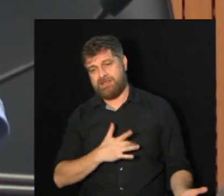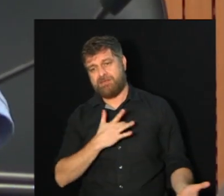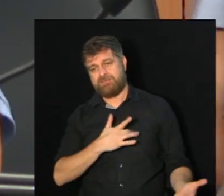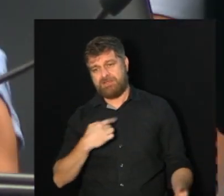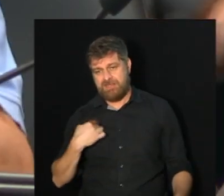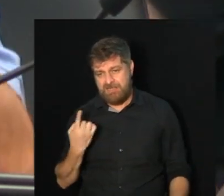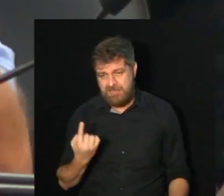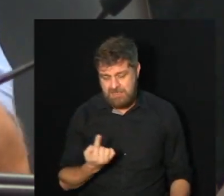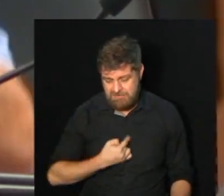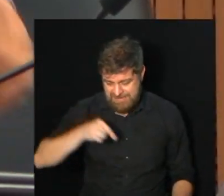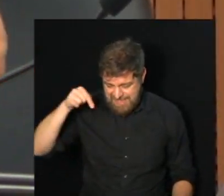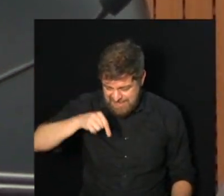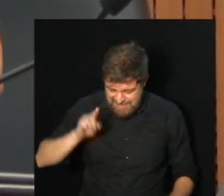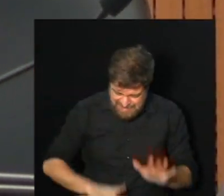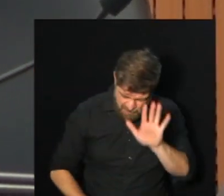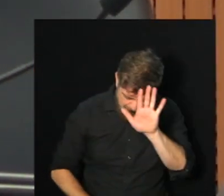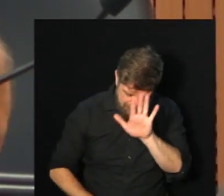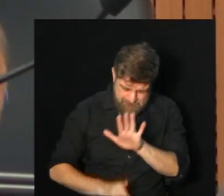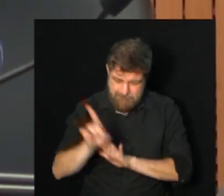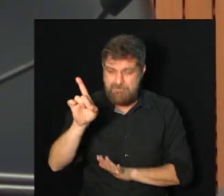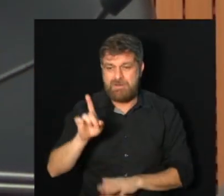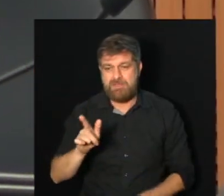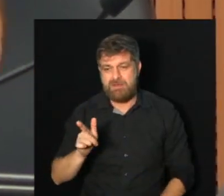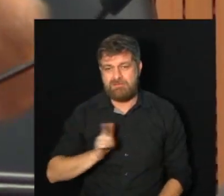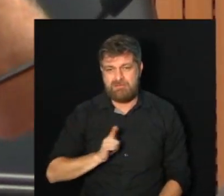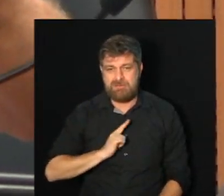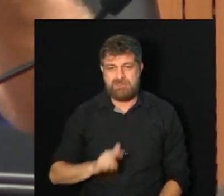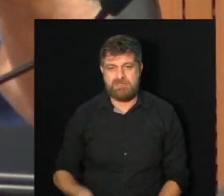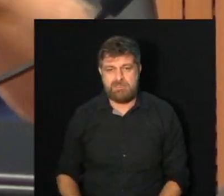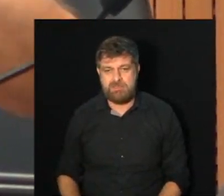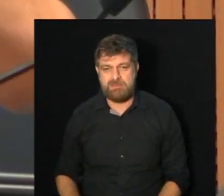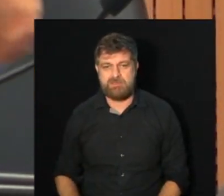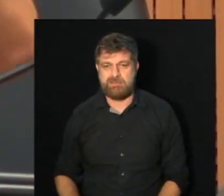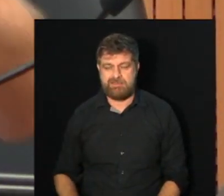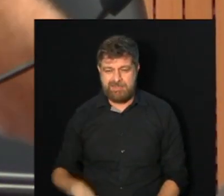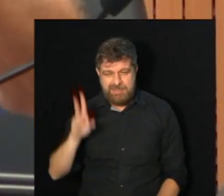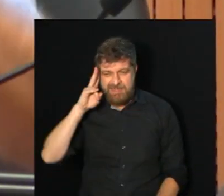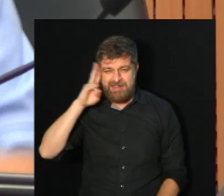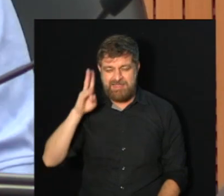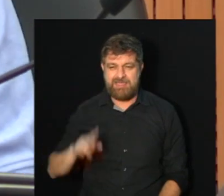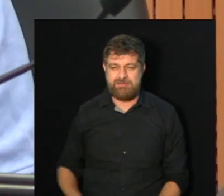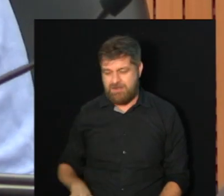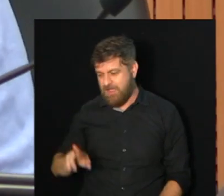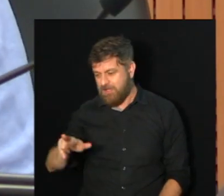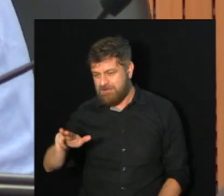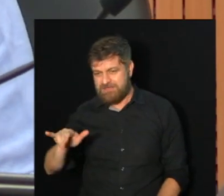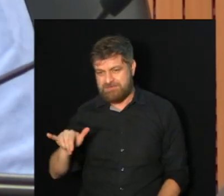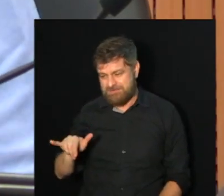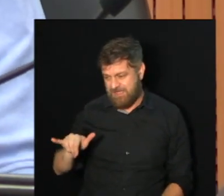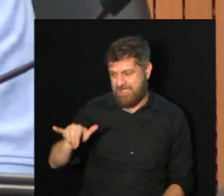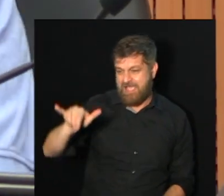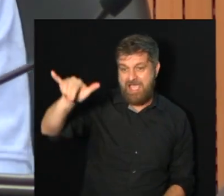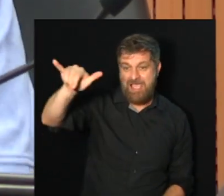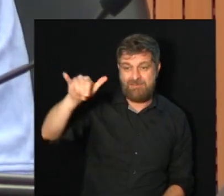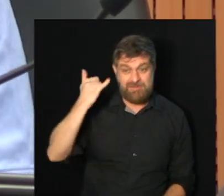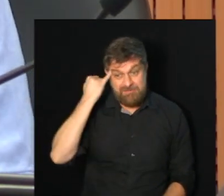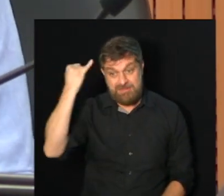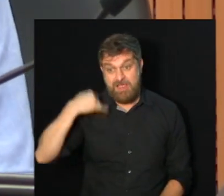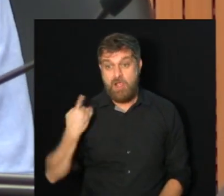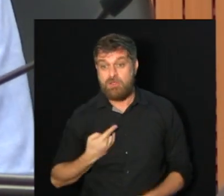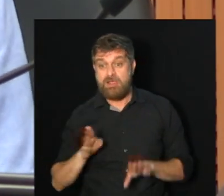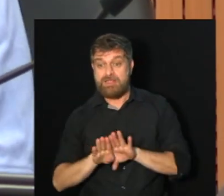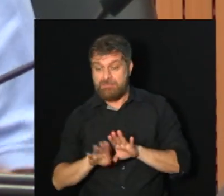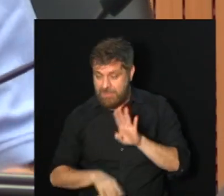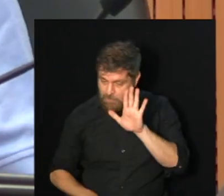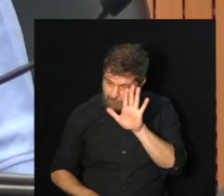nós podíamos ser o primeiro, como existe a Santos Dumont e os irmãos Wright também, né? Nós podíamos ter sido